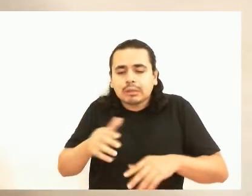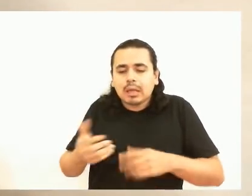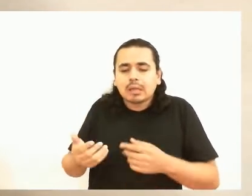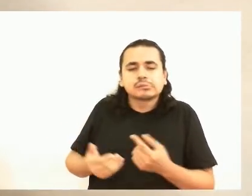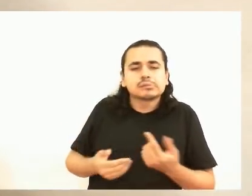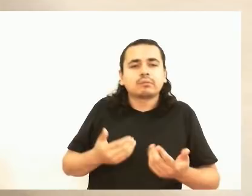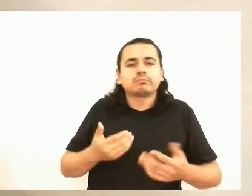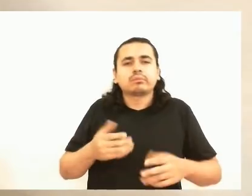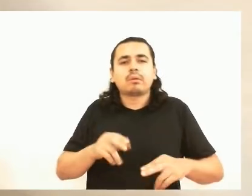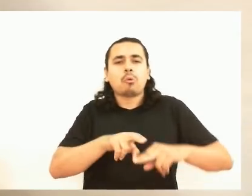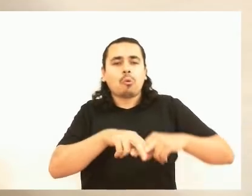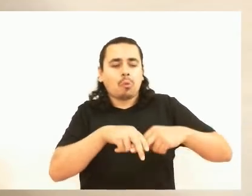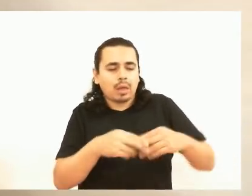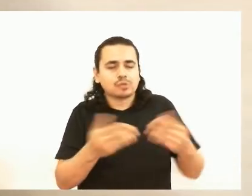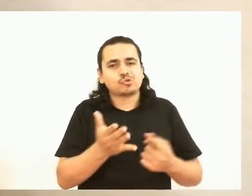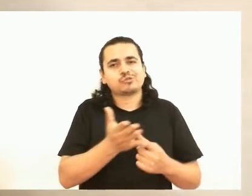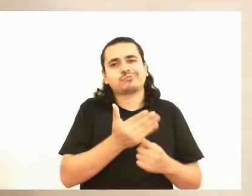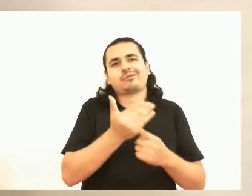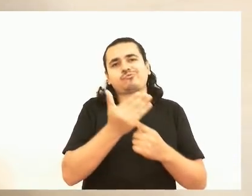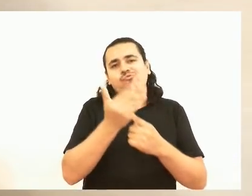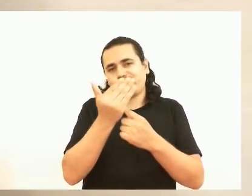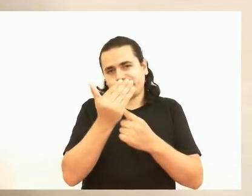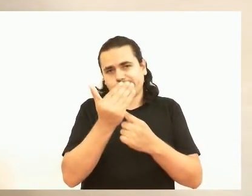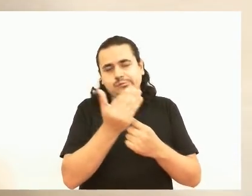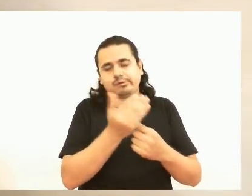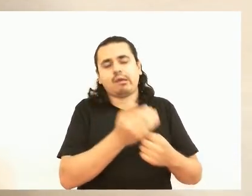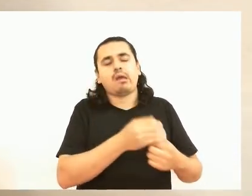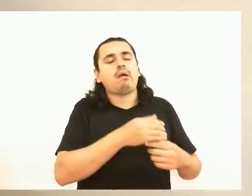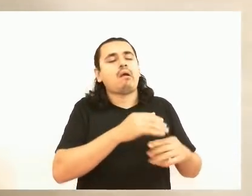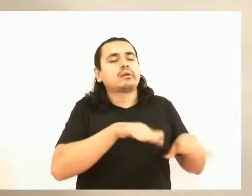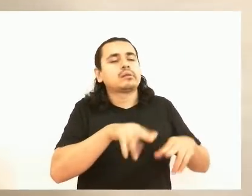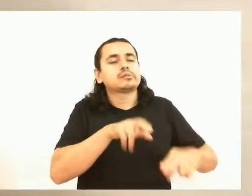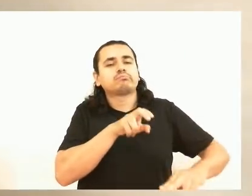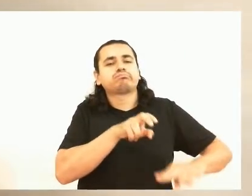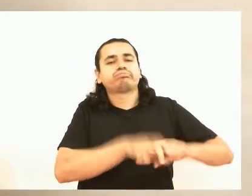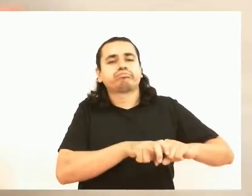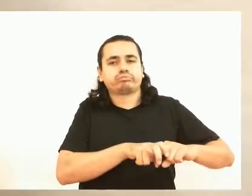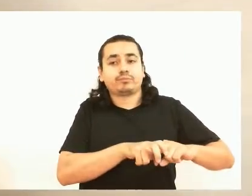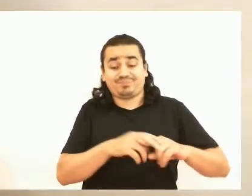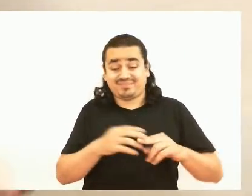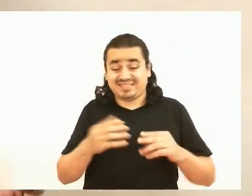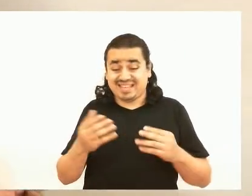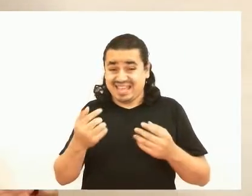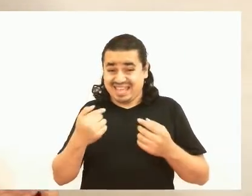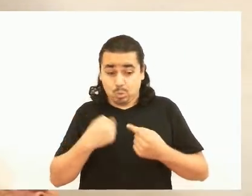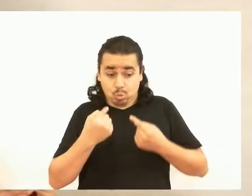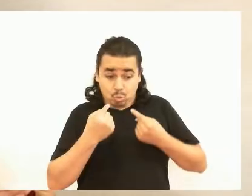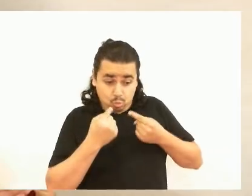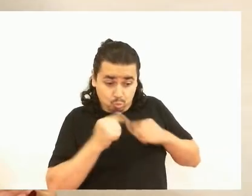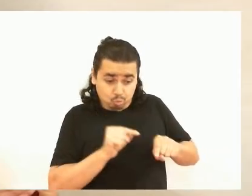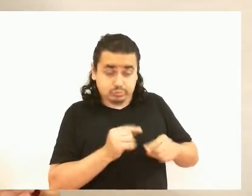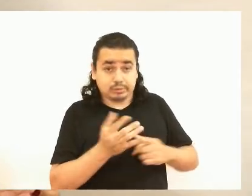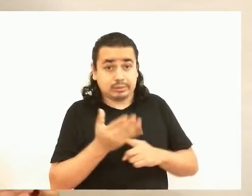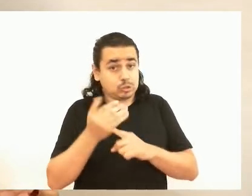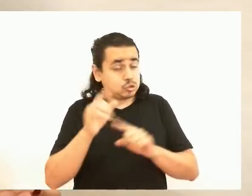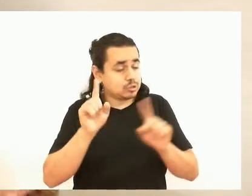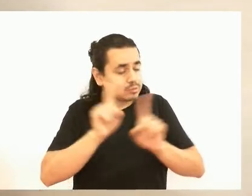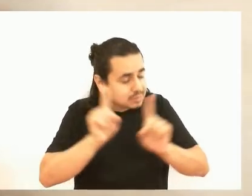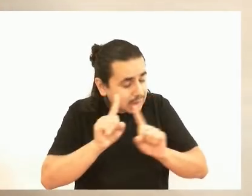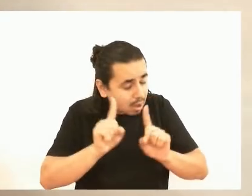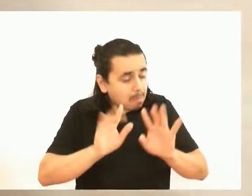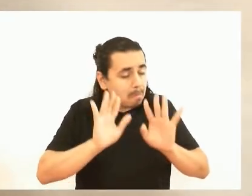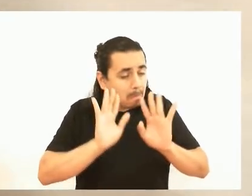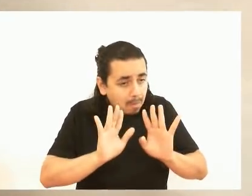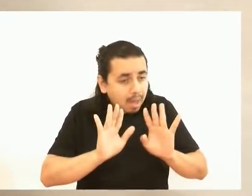tecnologias nas nossas vidas não tenho nada contra tecnologia a gente está dialogando aqui a partir das tecnologias